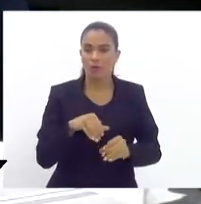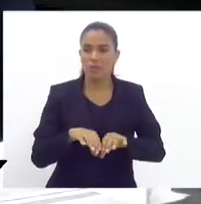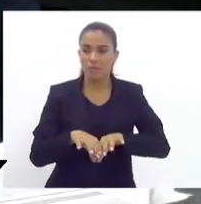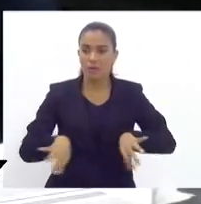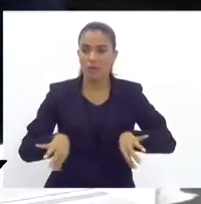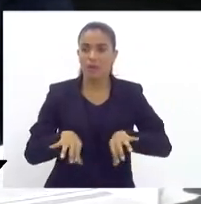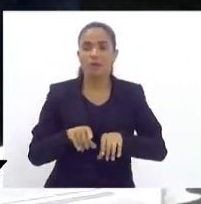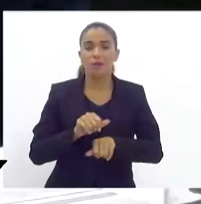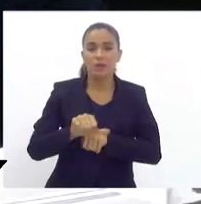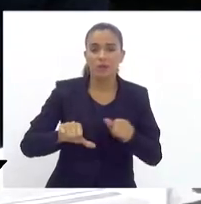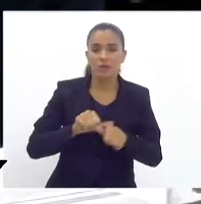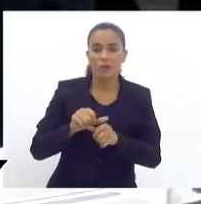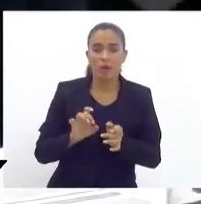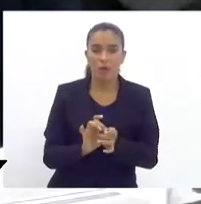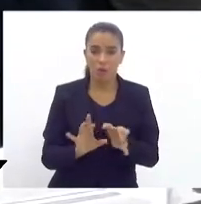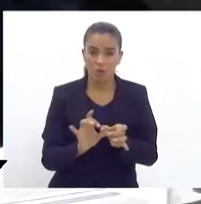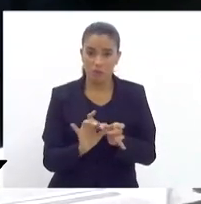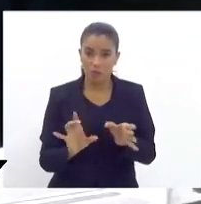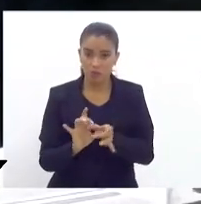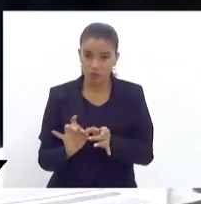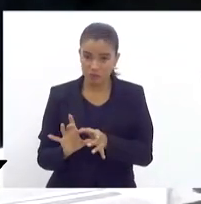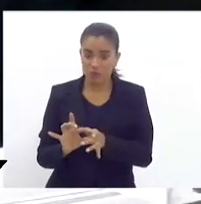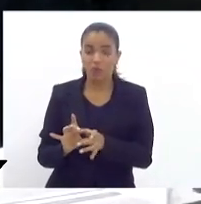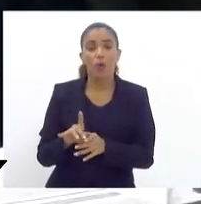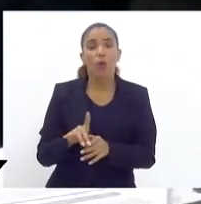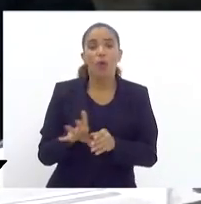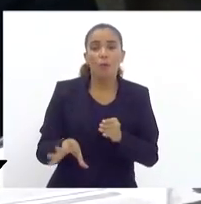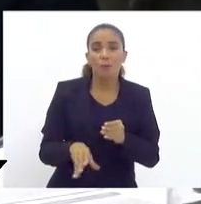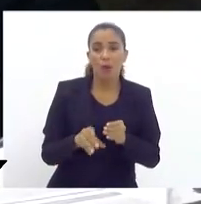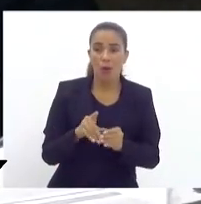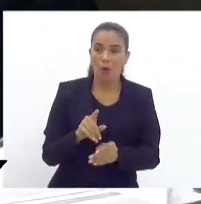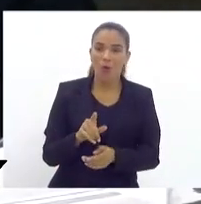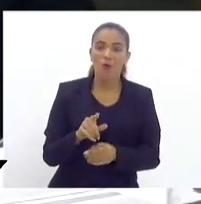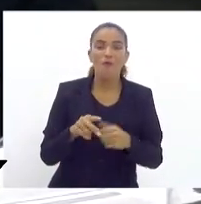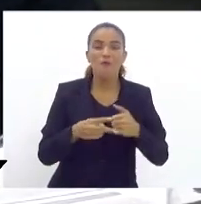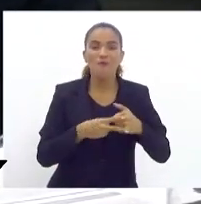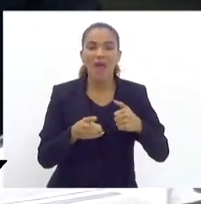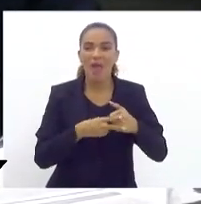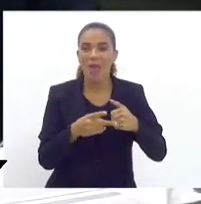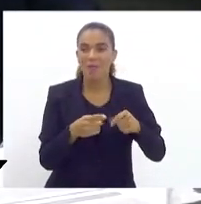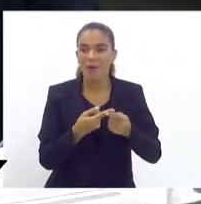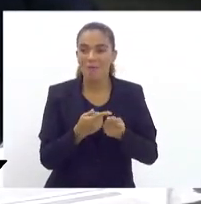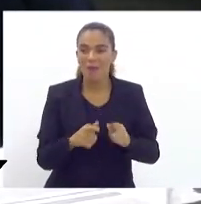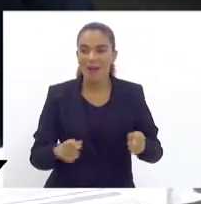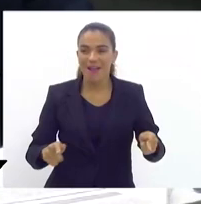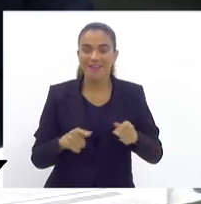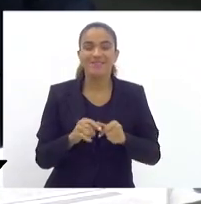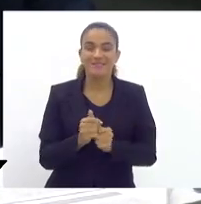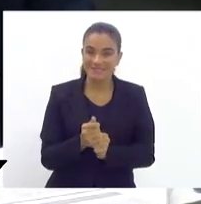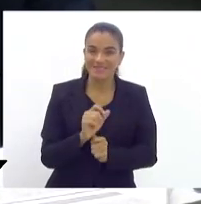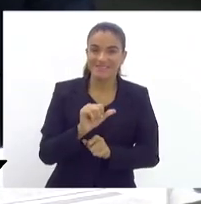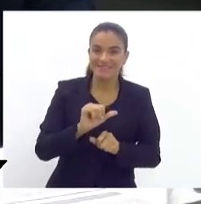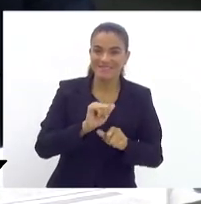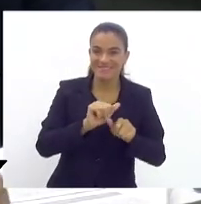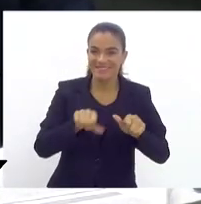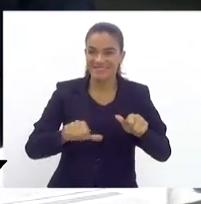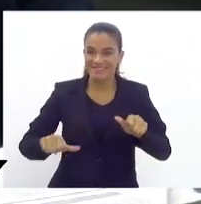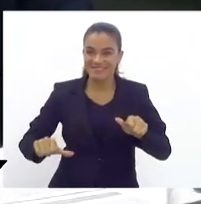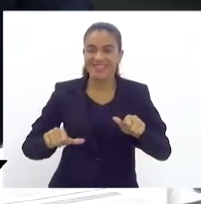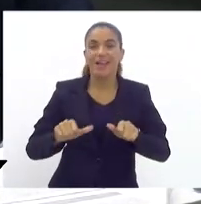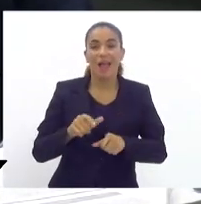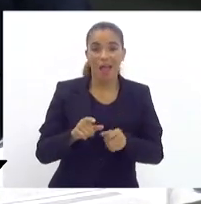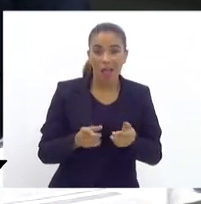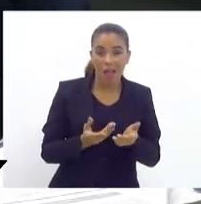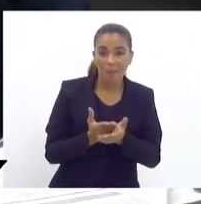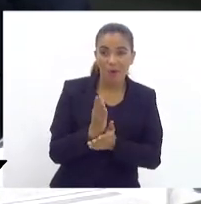separado, transformando ele em autorizativo, conjugando o verbo na forma como o deputado Luiz Paulo pronunciou. Perfeito. Senhores que